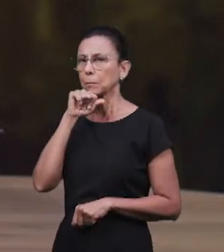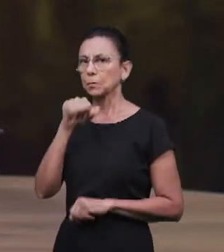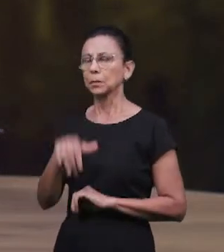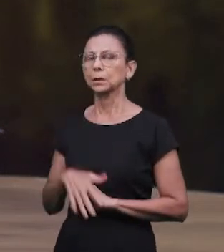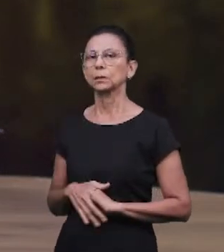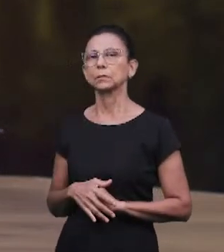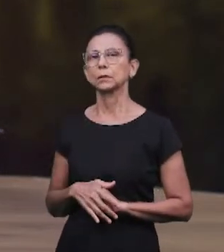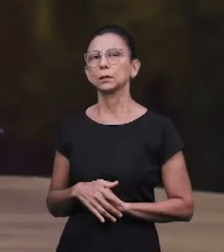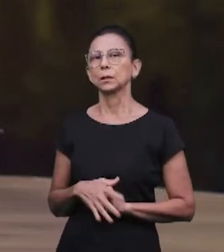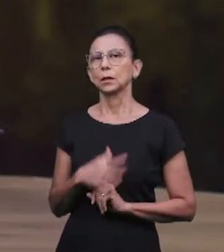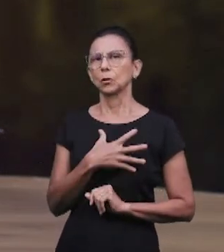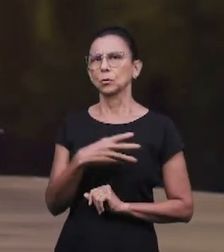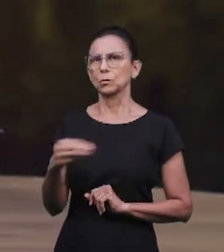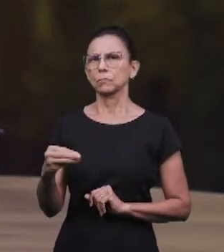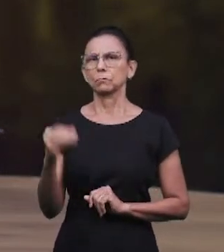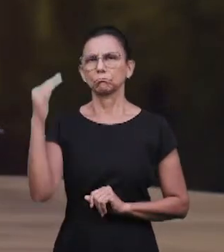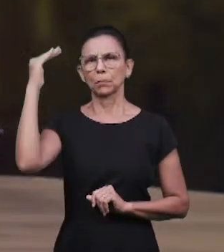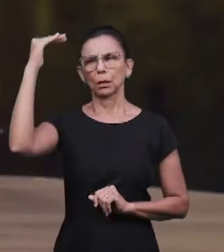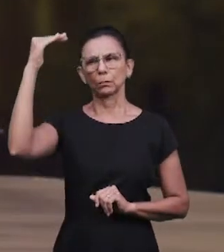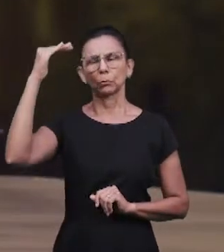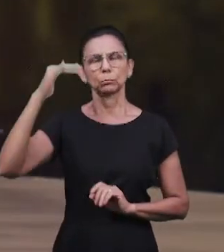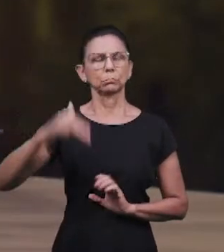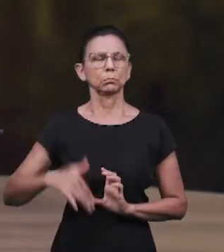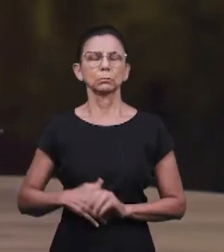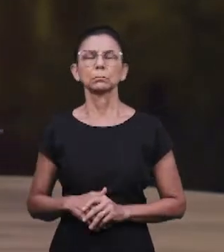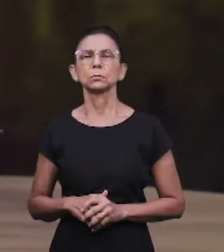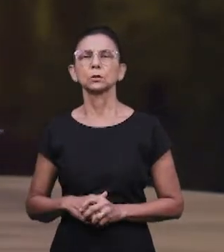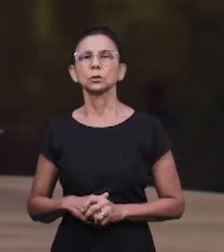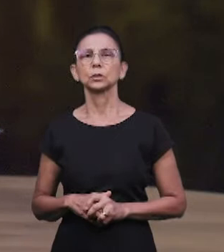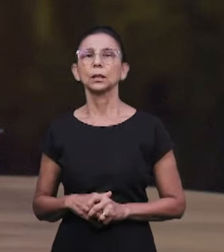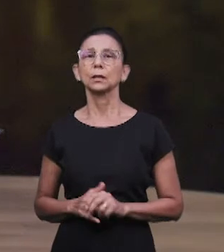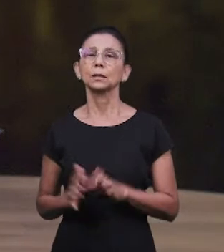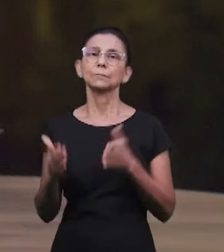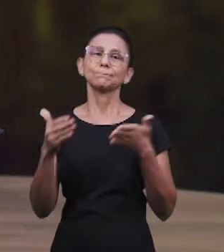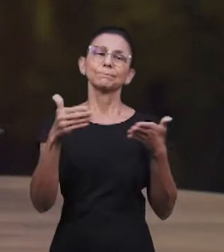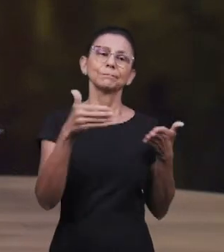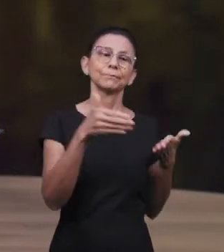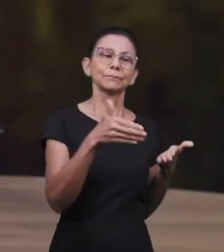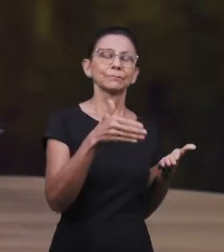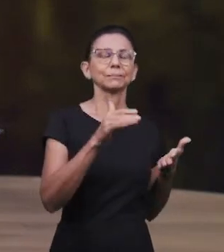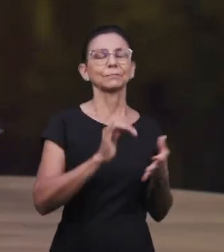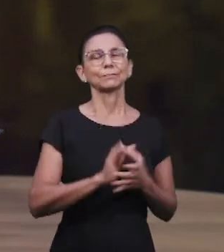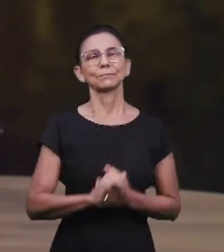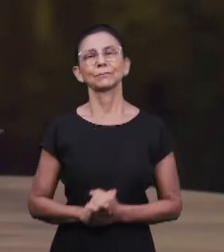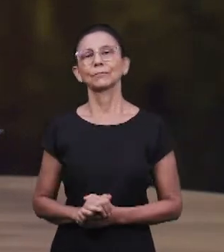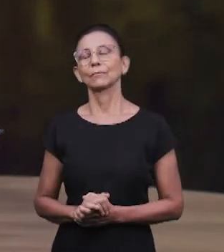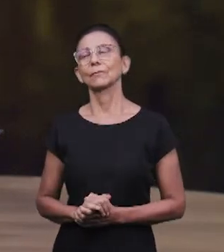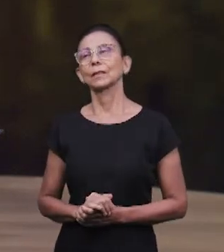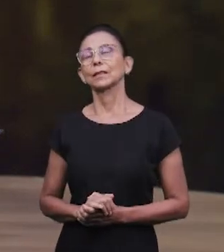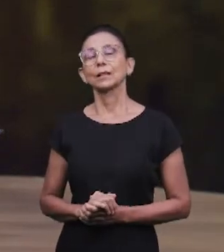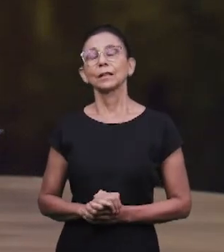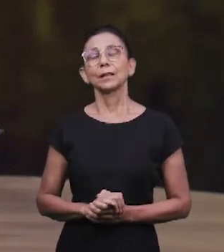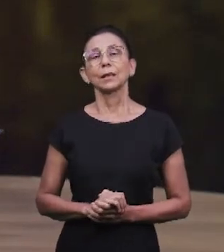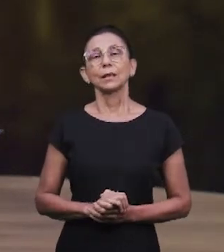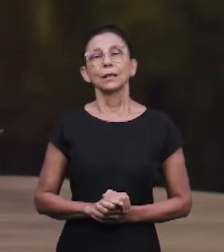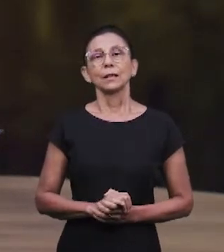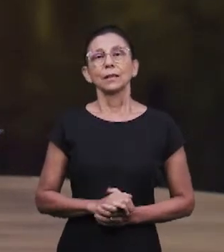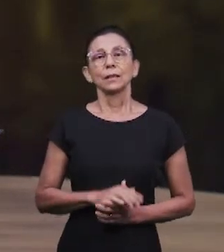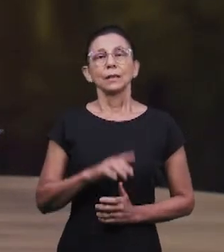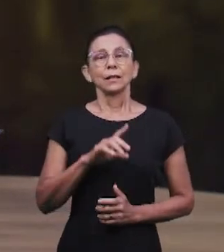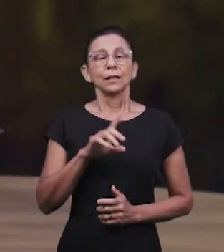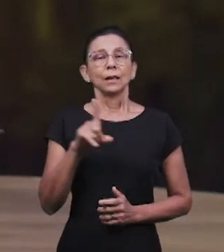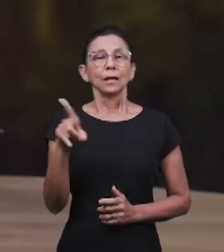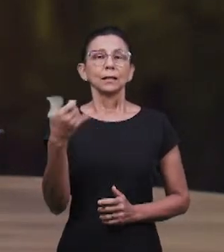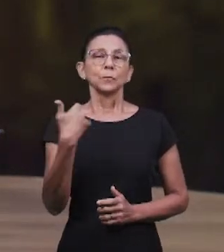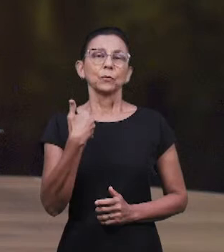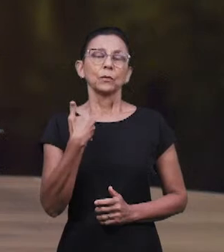mãe cujos filhos estão já homens e se distanciaram de Deus. Ela disse